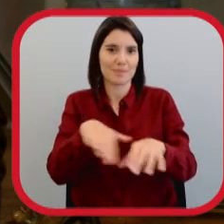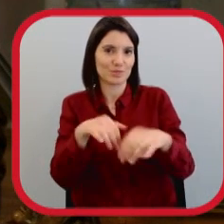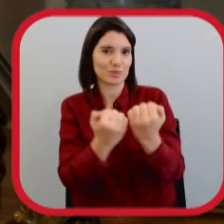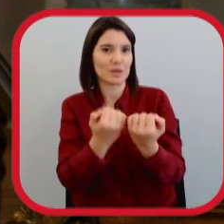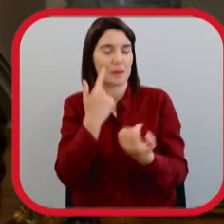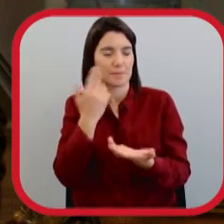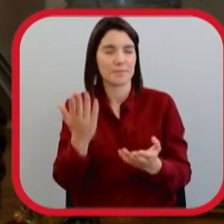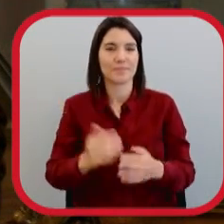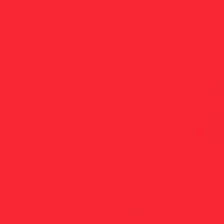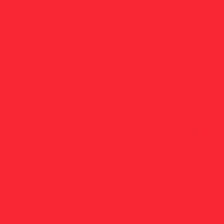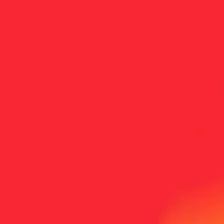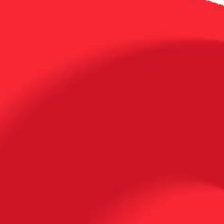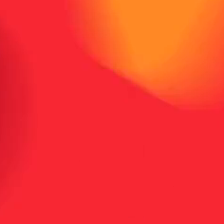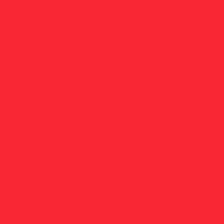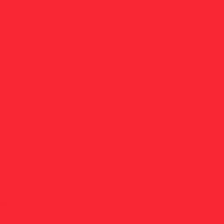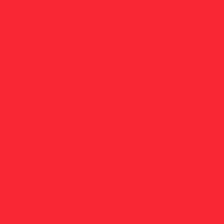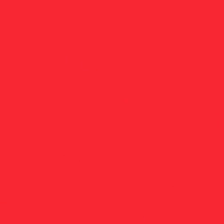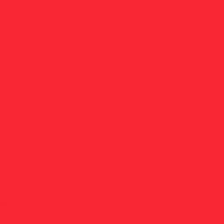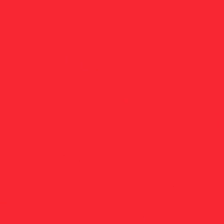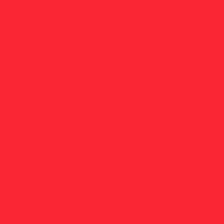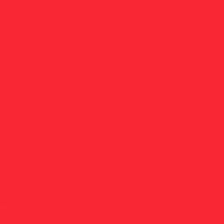esta área da cidadania.